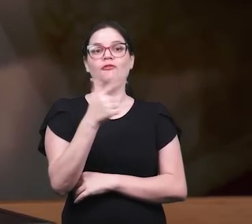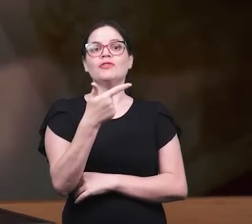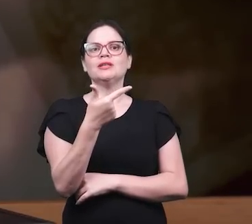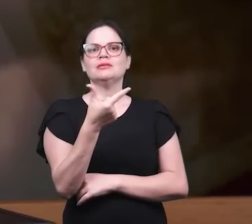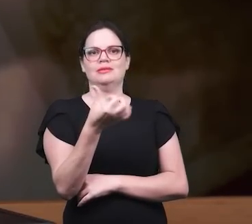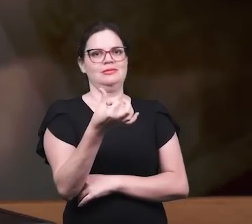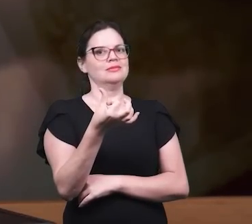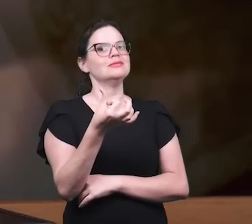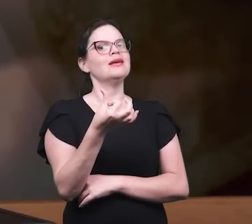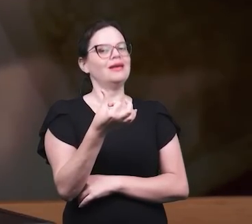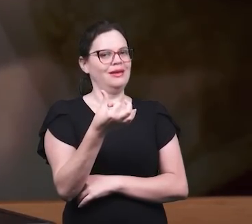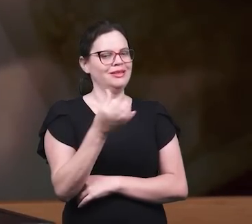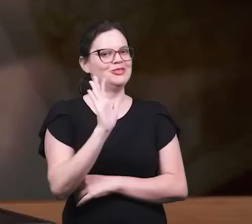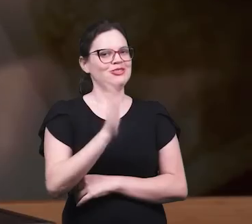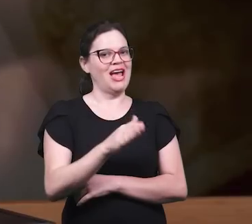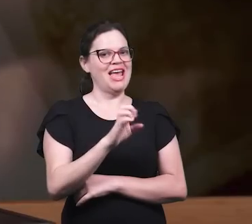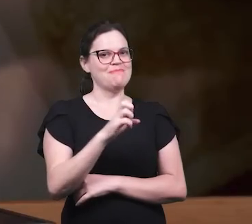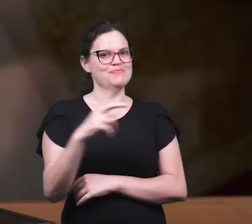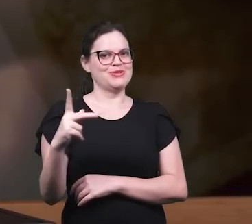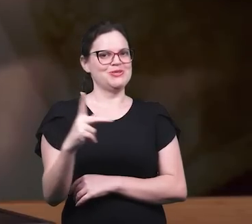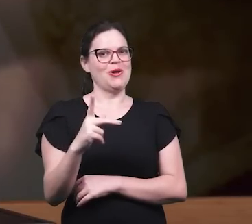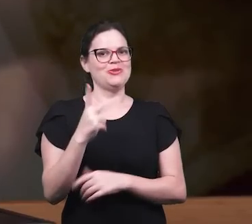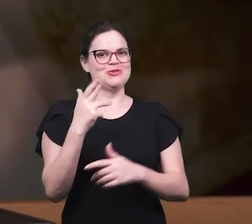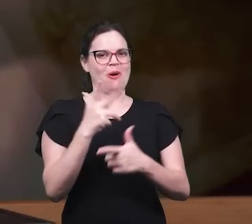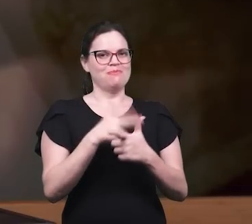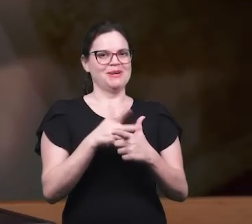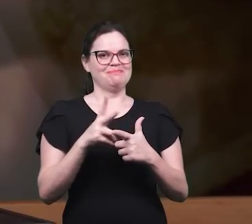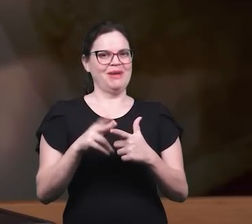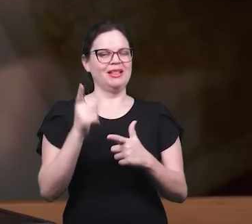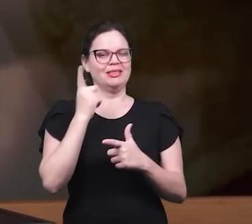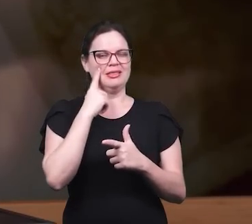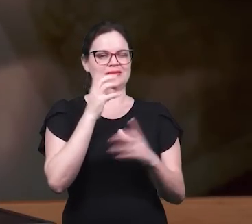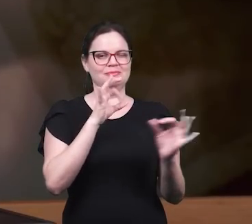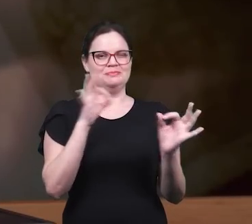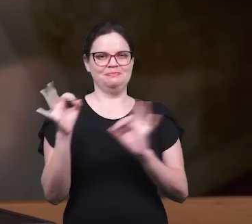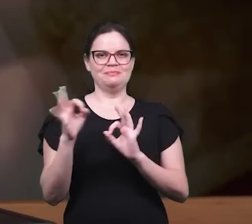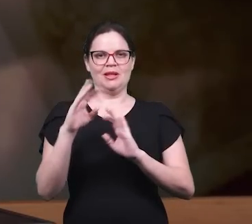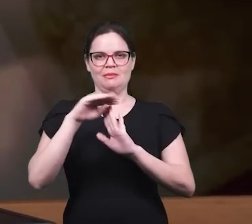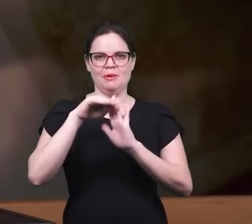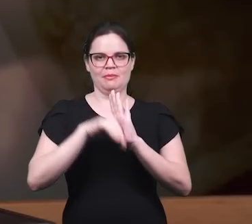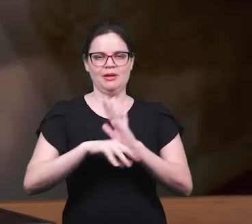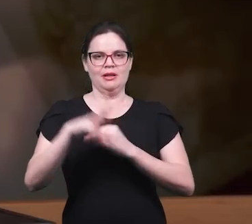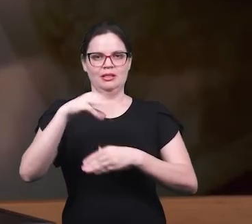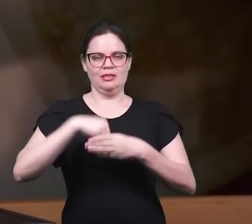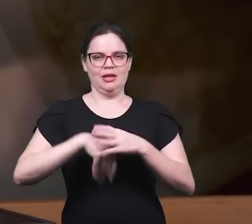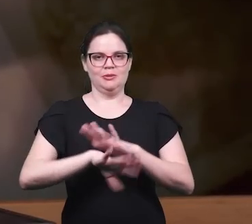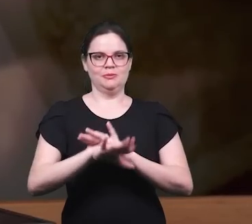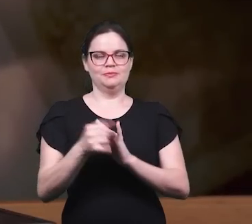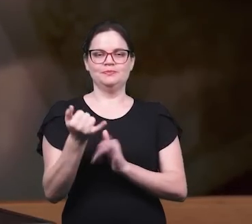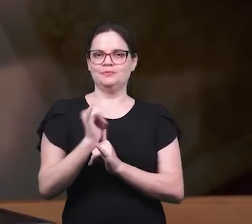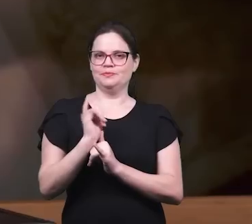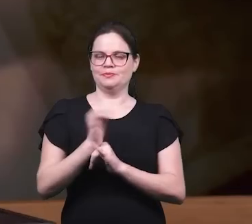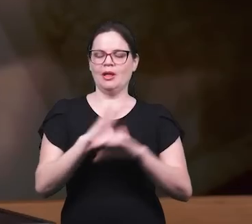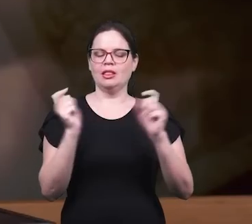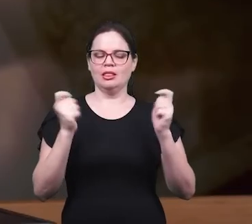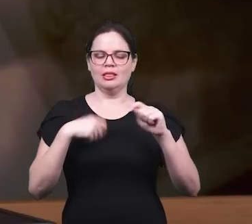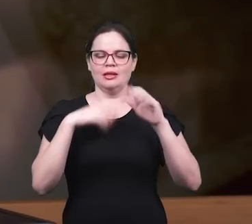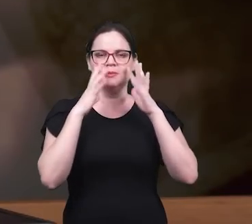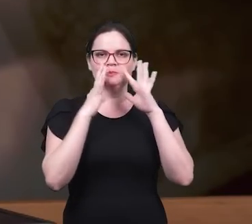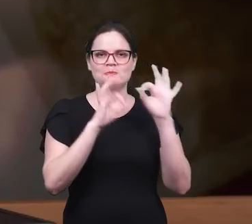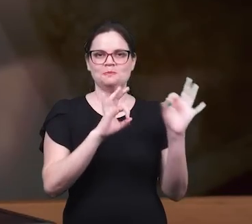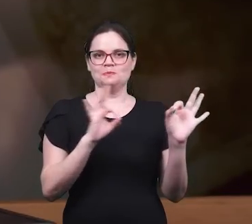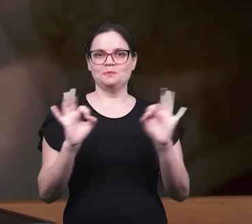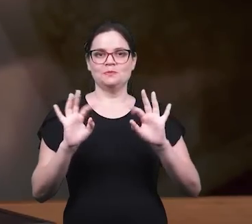26 capítulos, 26 episódios. Você pode ir lá na playlist no YouTube e